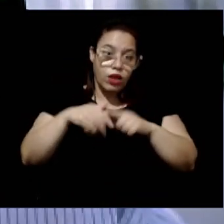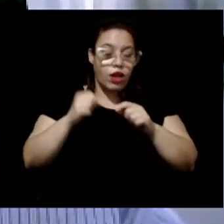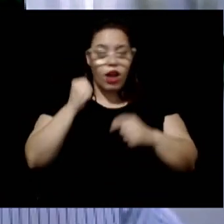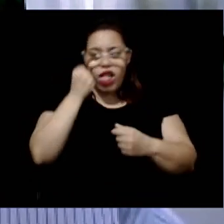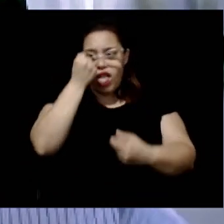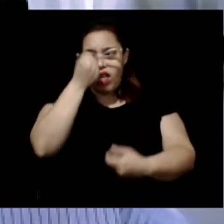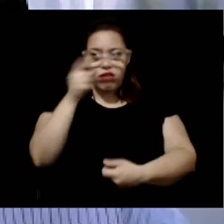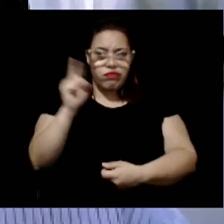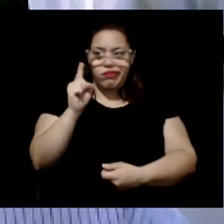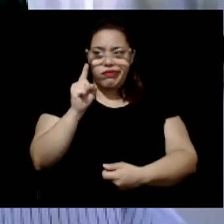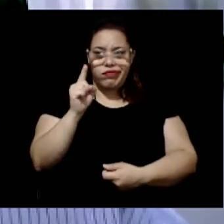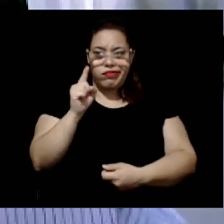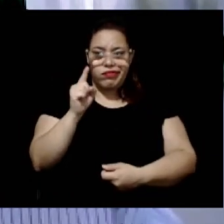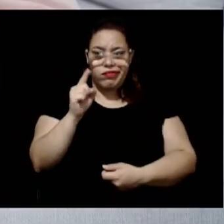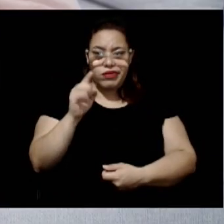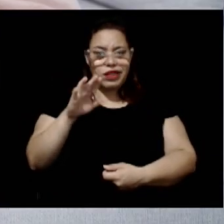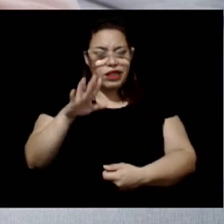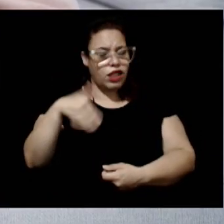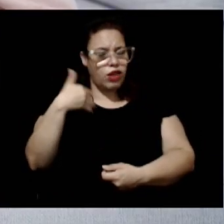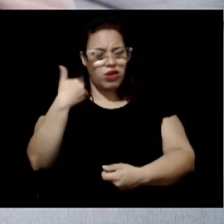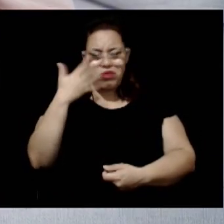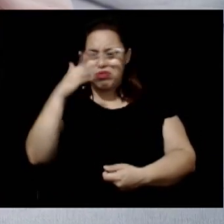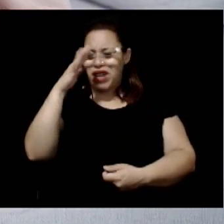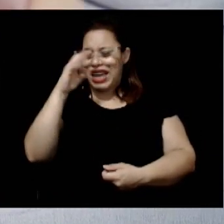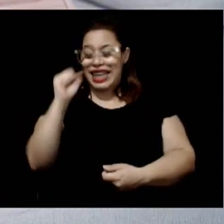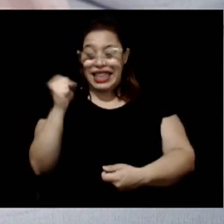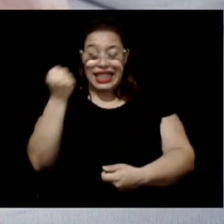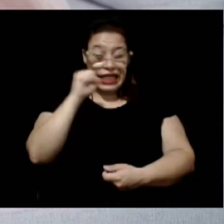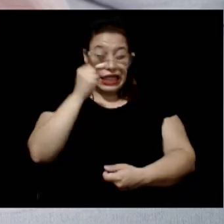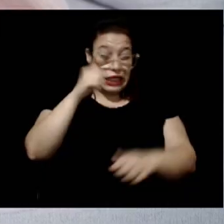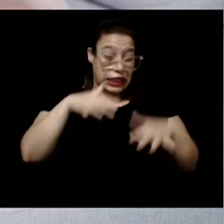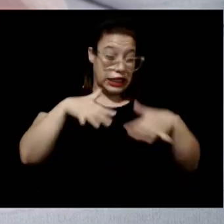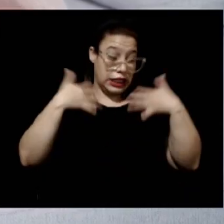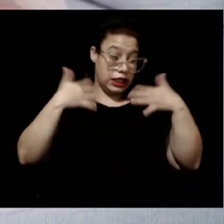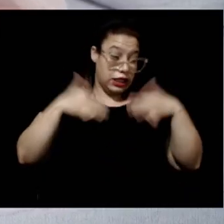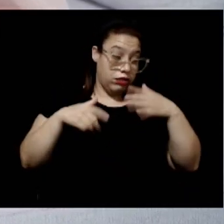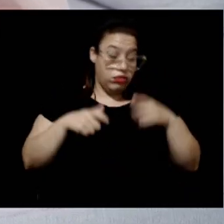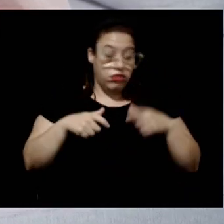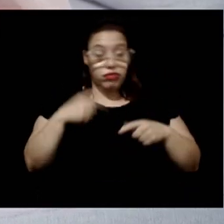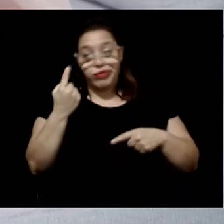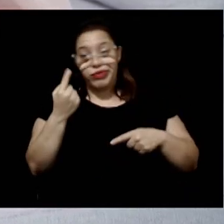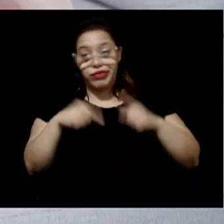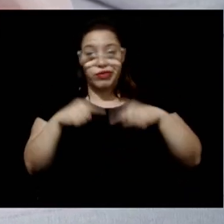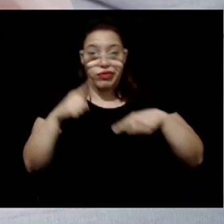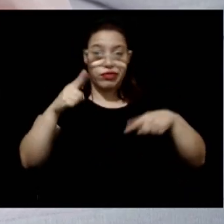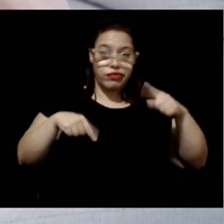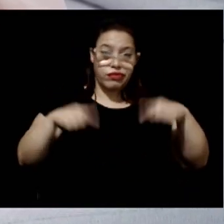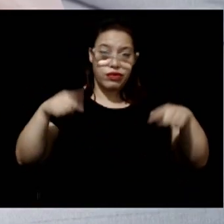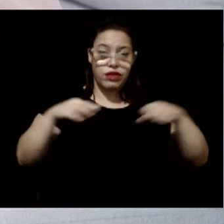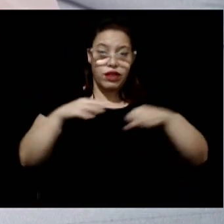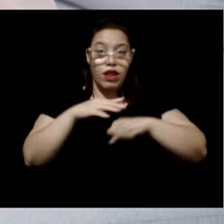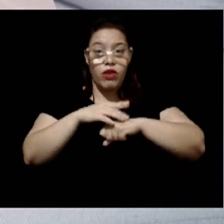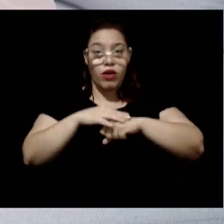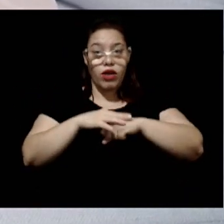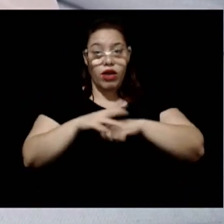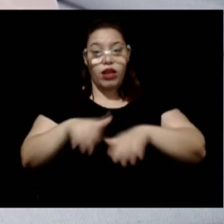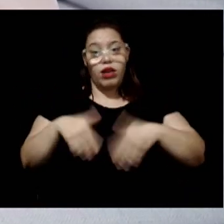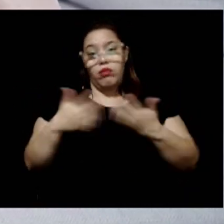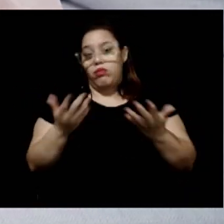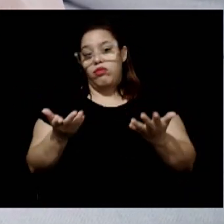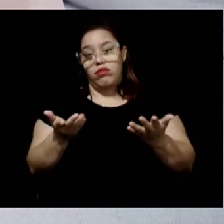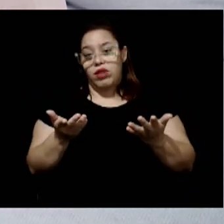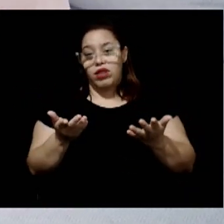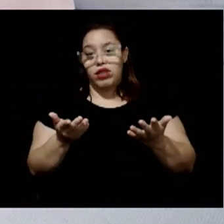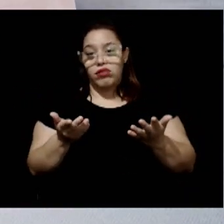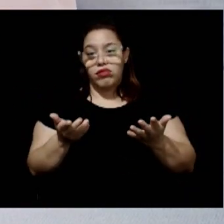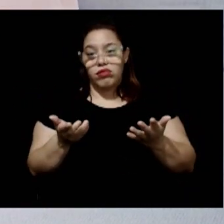são muito graves. Há um potencial de gravidade próprio de cada doença, né? Então, nós temos